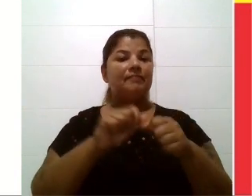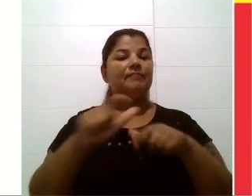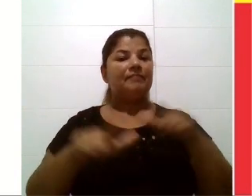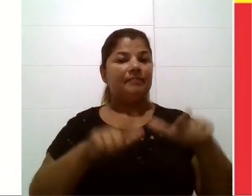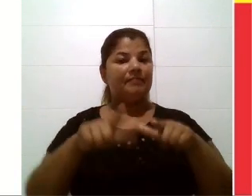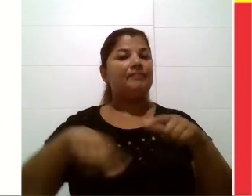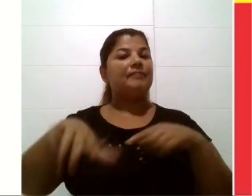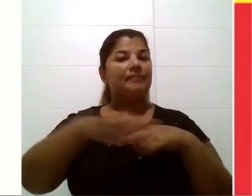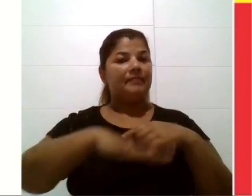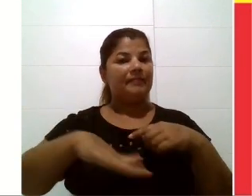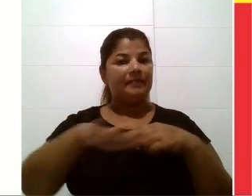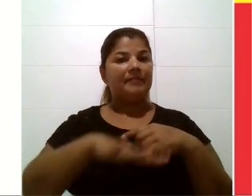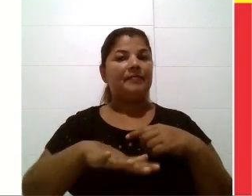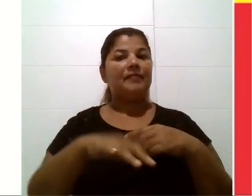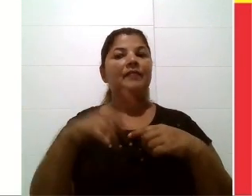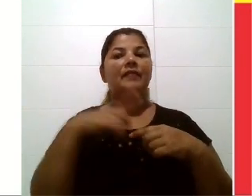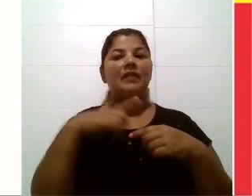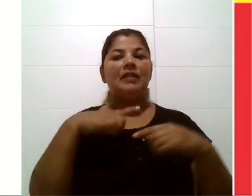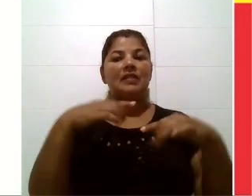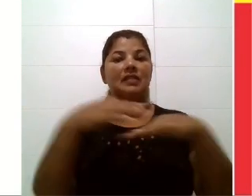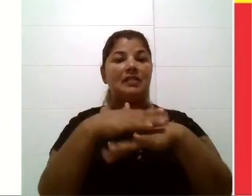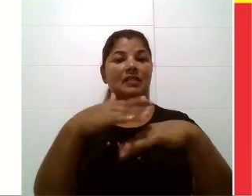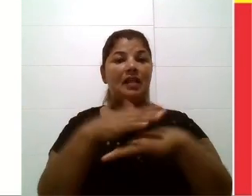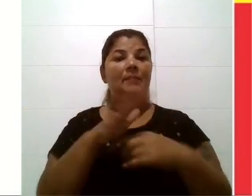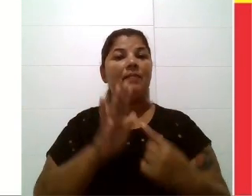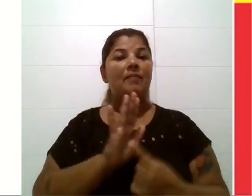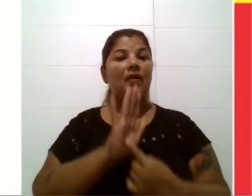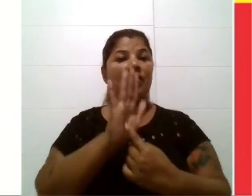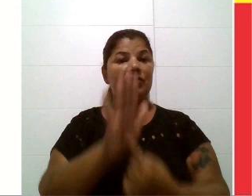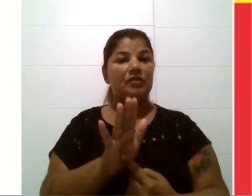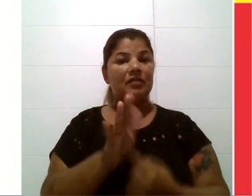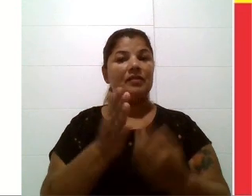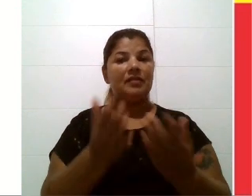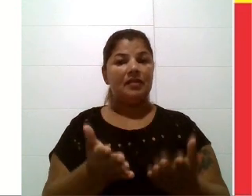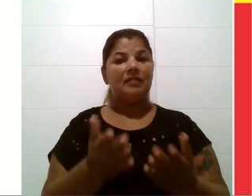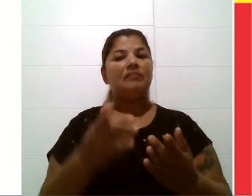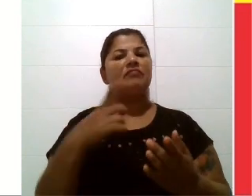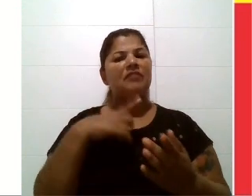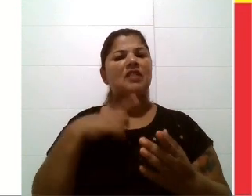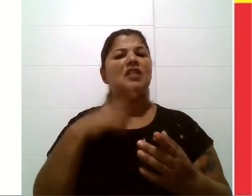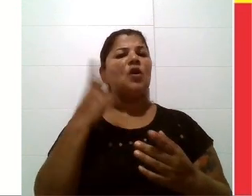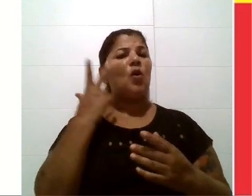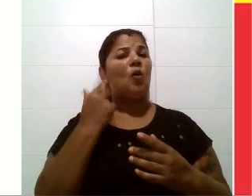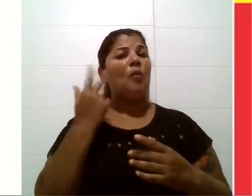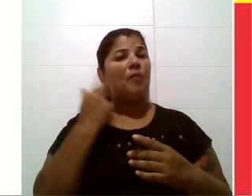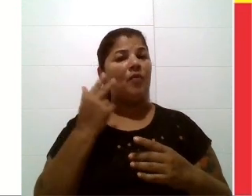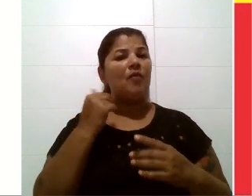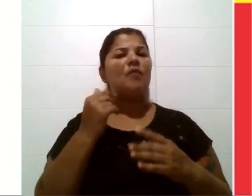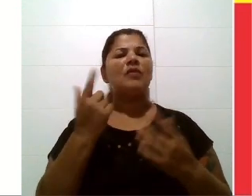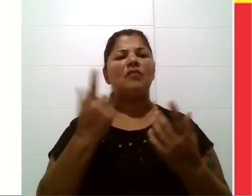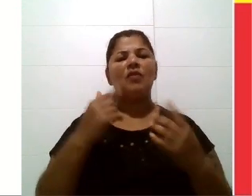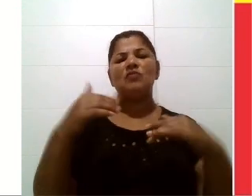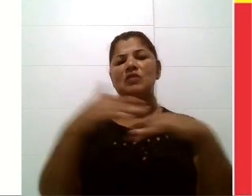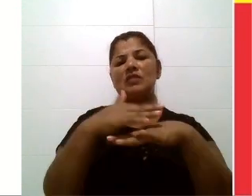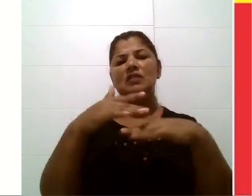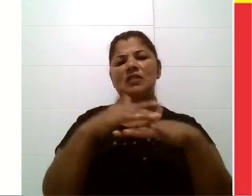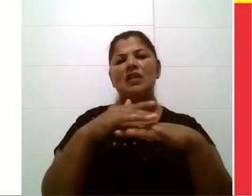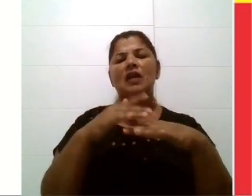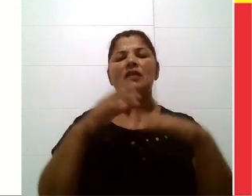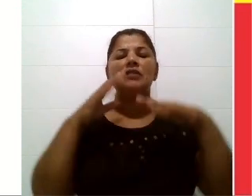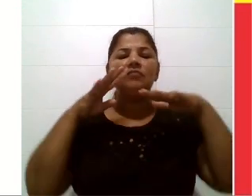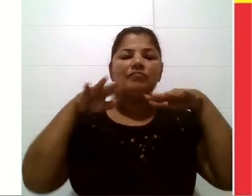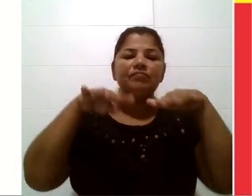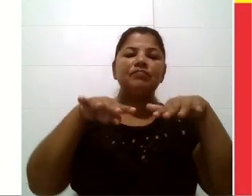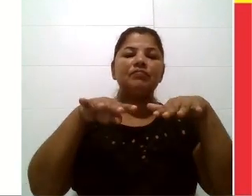você consegue observar a imagem de uma cidade, tá? Vista de cima. É uma imagem muito comum, mas é interessante que a gente observe que